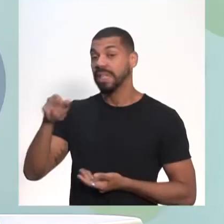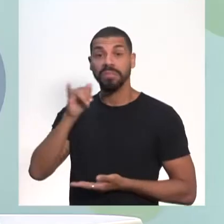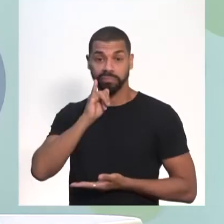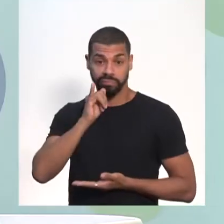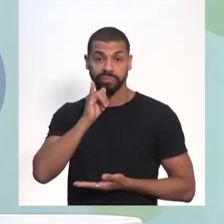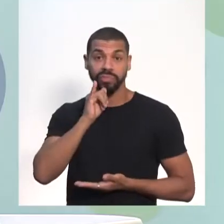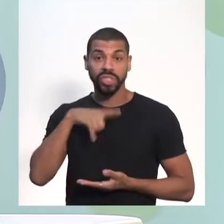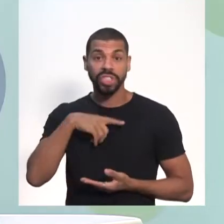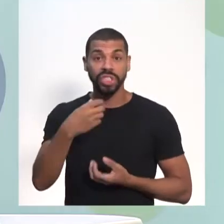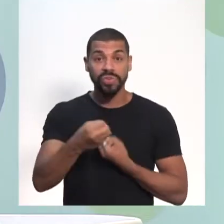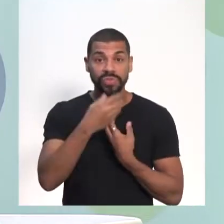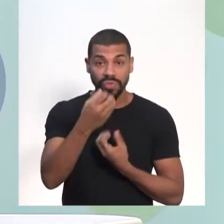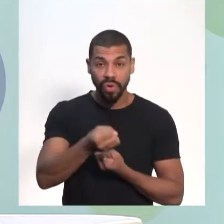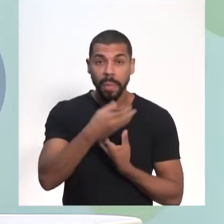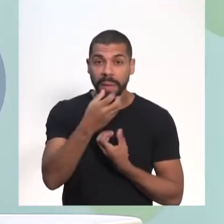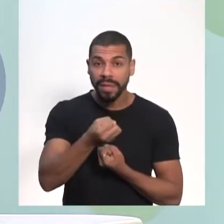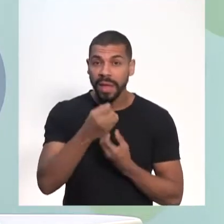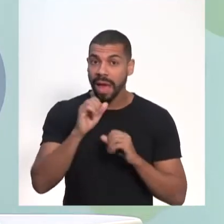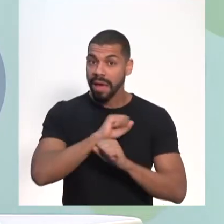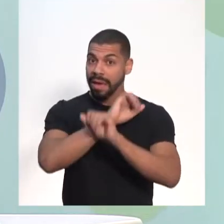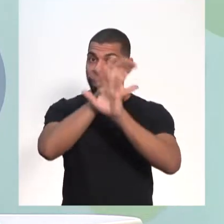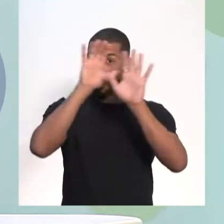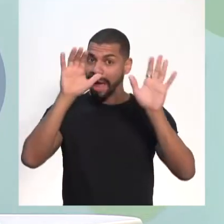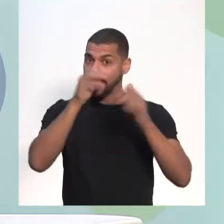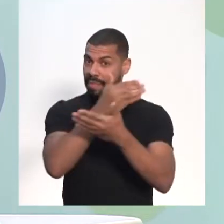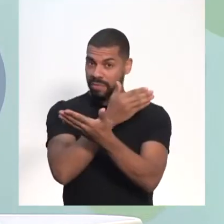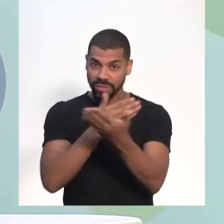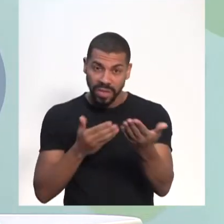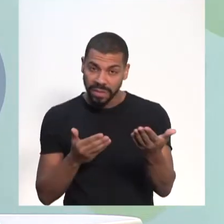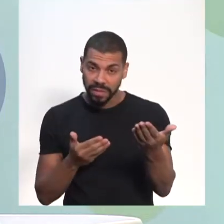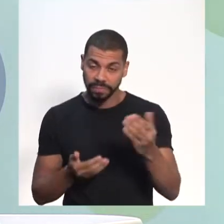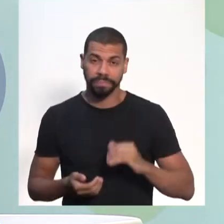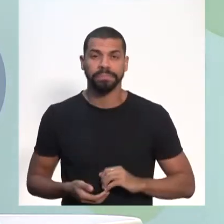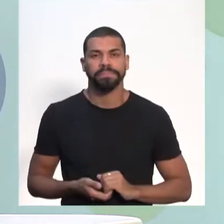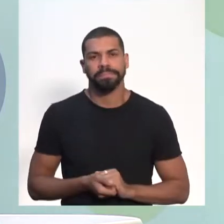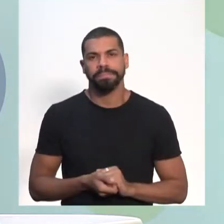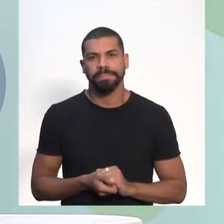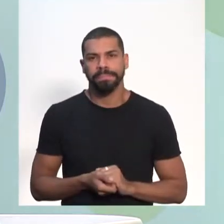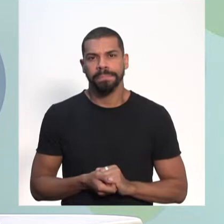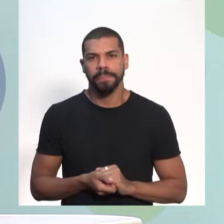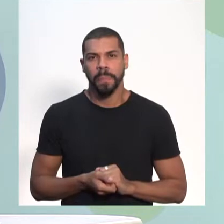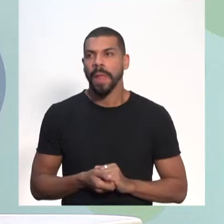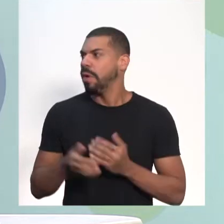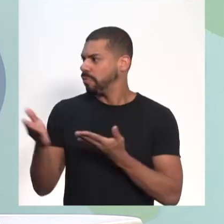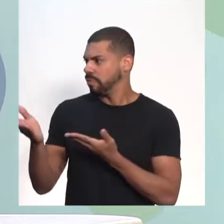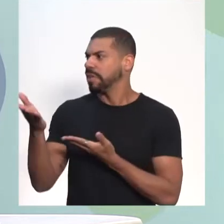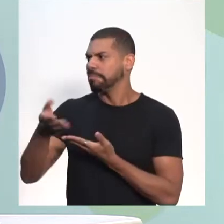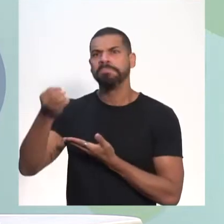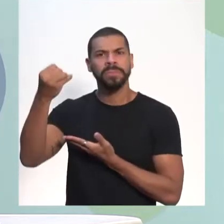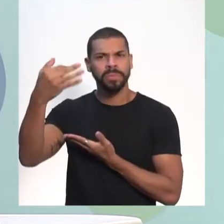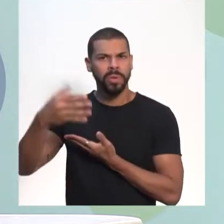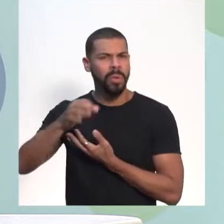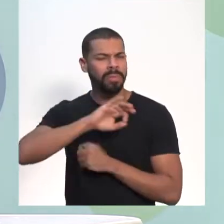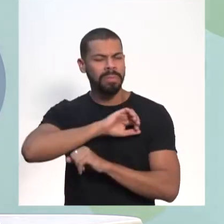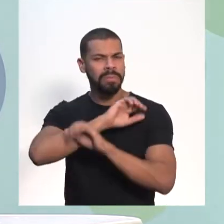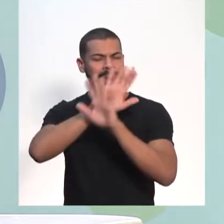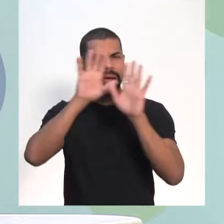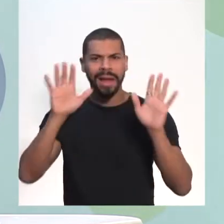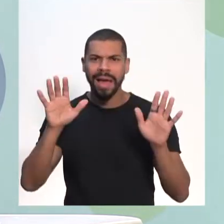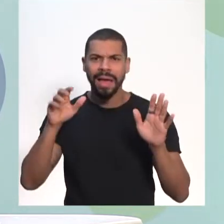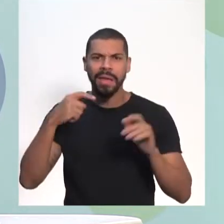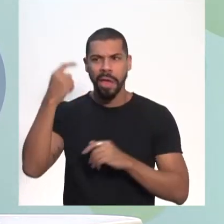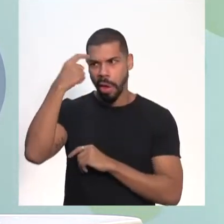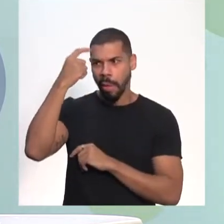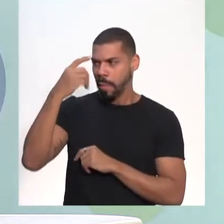uma informação que precisa chegar de forma clara para a família, né? Você colocou muito bem aqui, Mariana. Então, eu, pensando